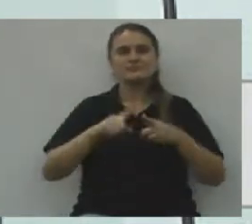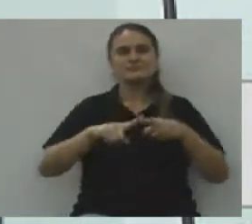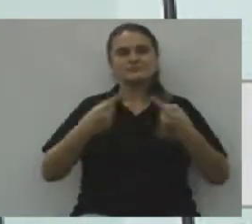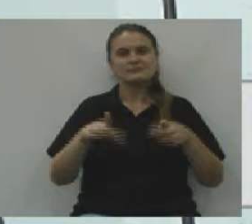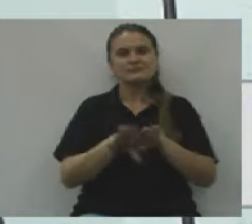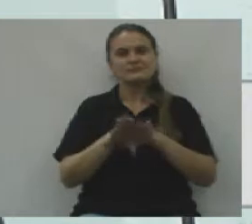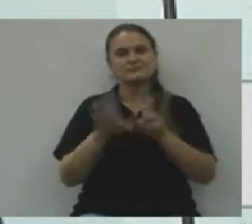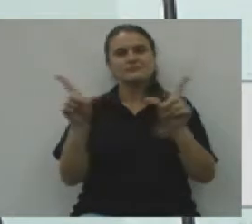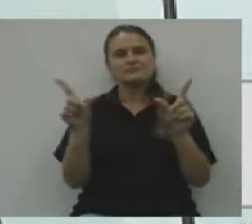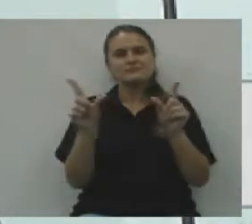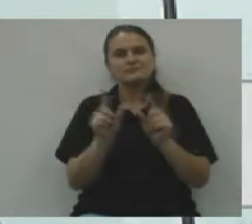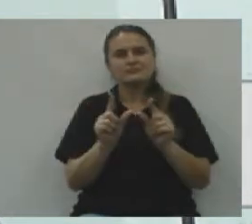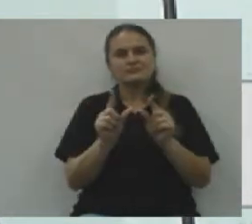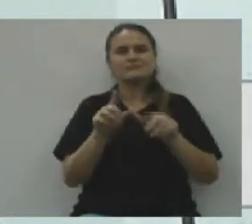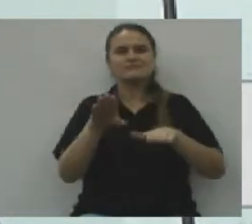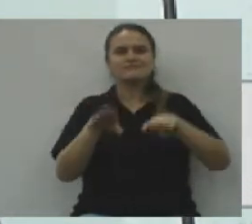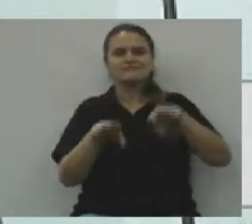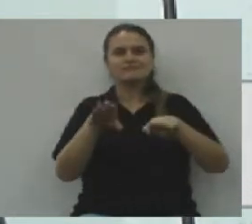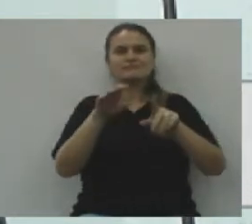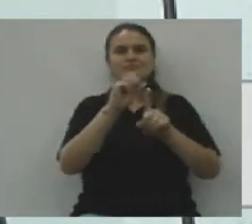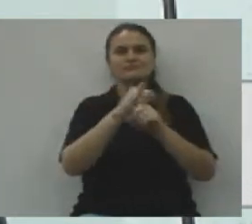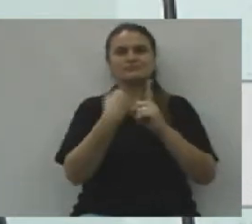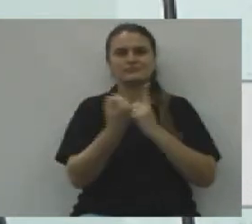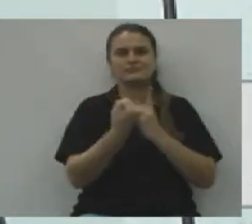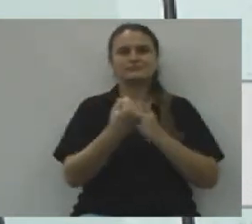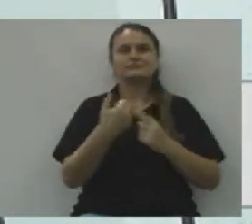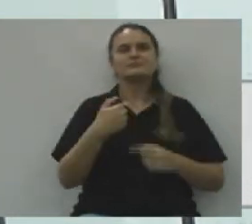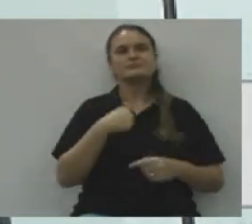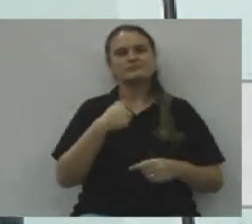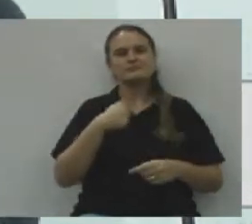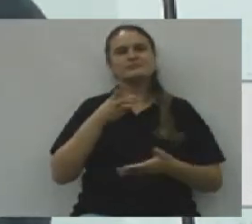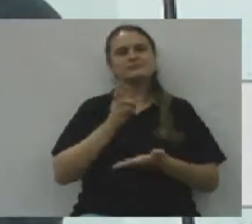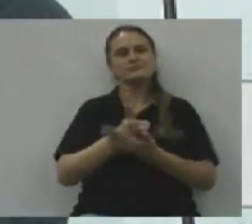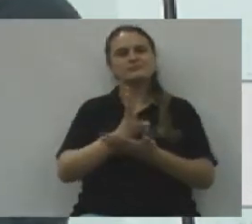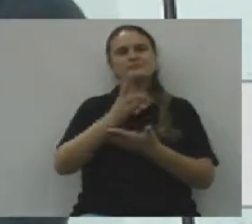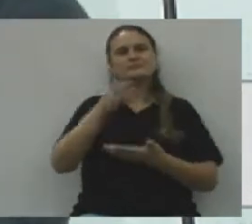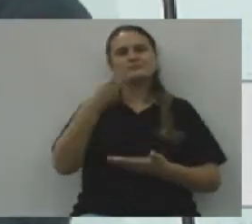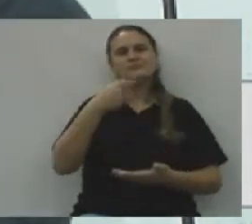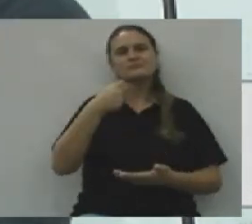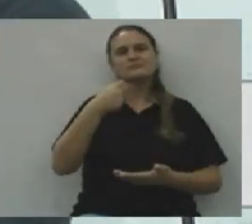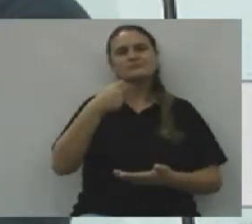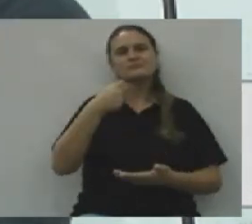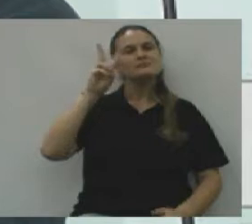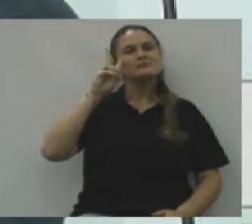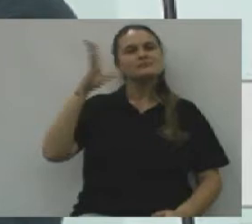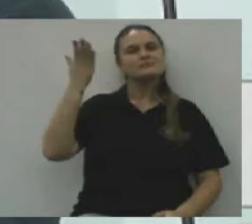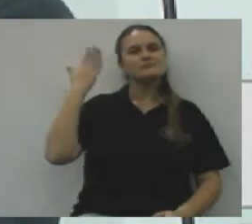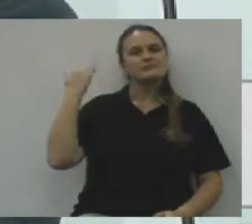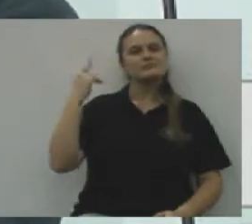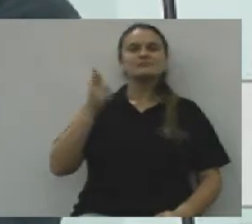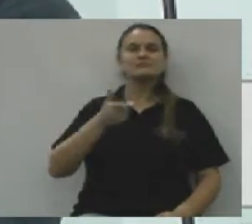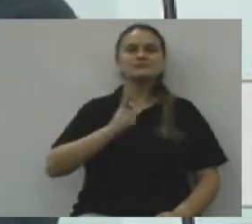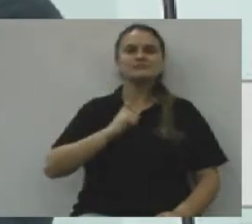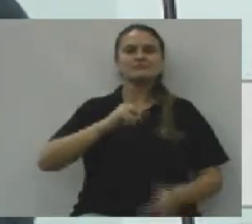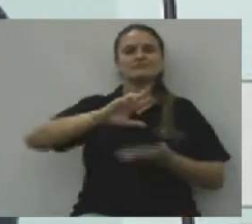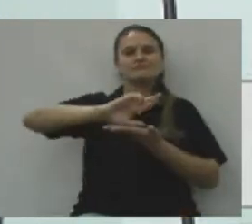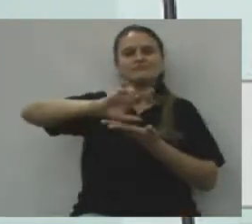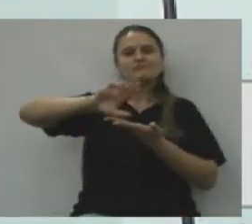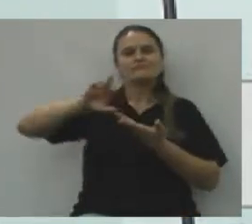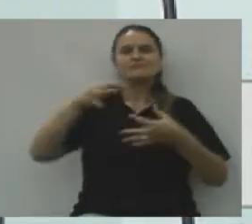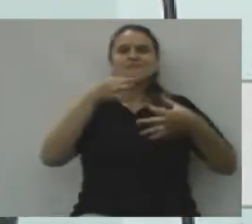também a redução da desigualdade, né? Eu, nas minhas falas, eu sempre lembro que existem os mais